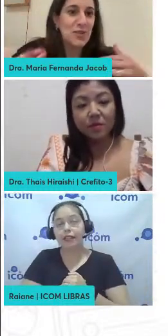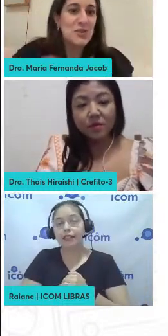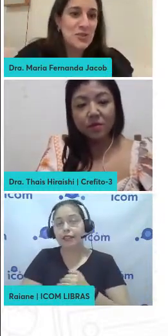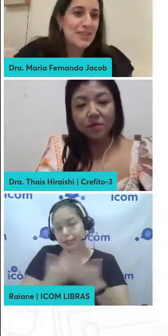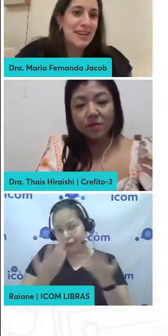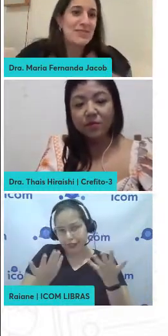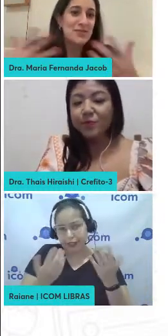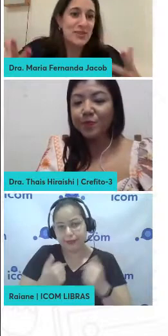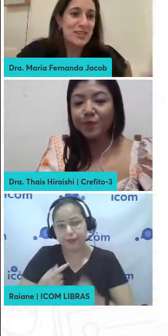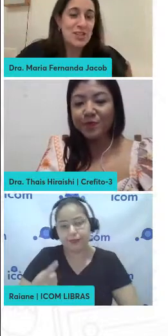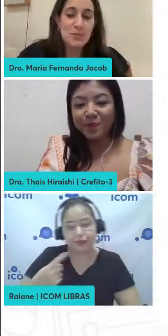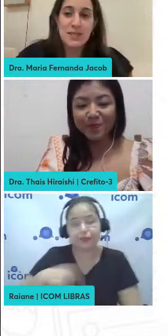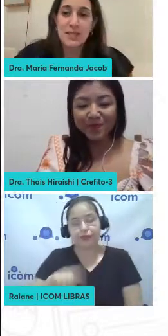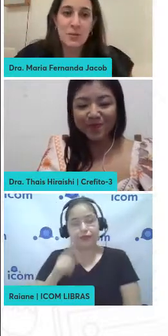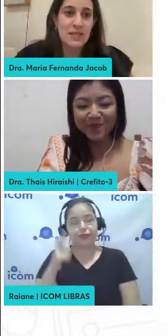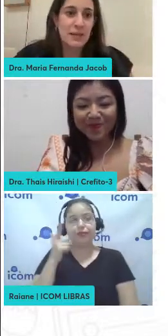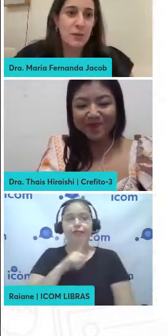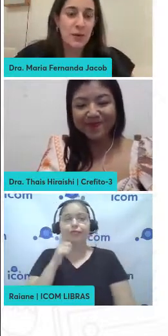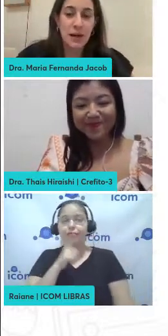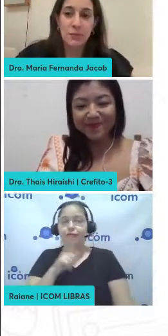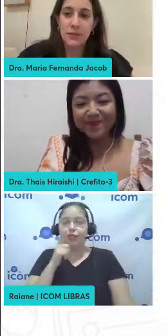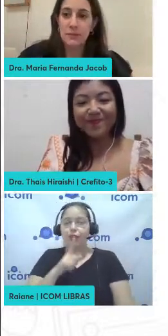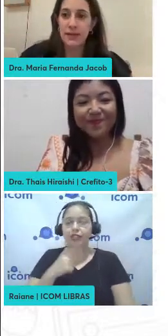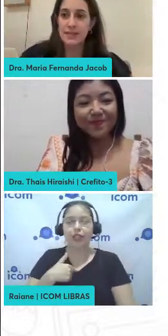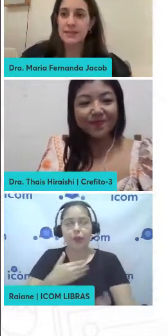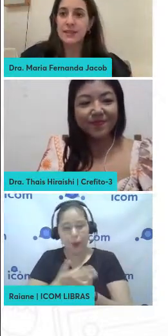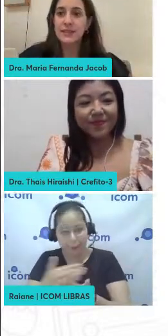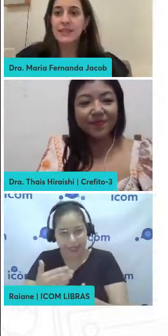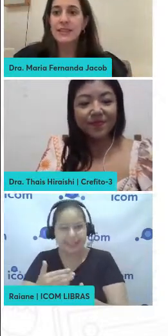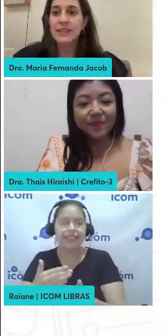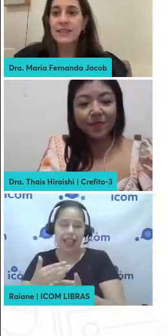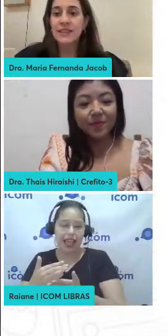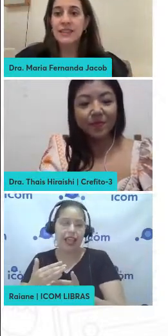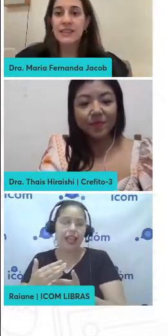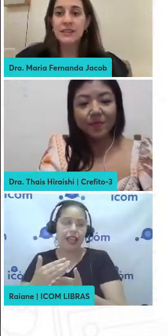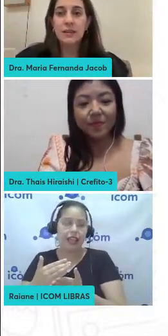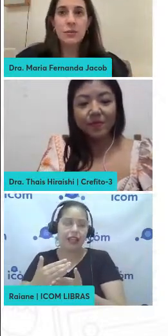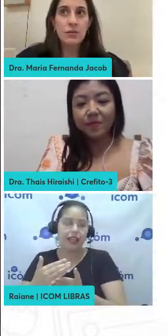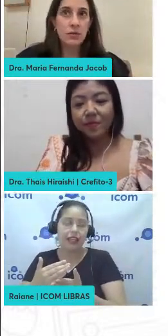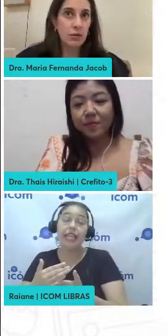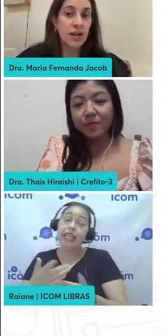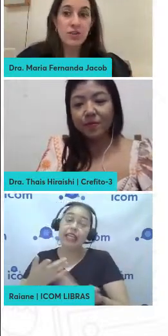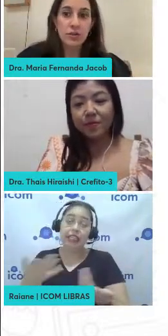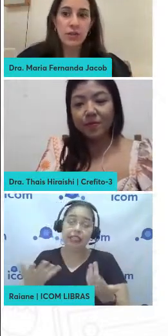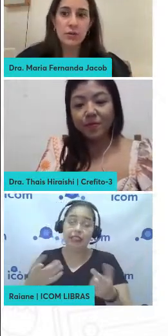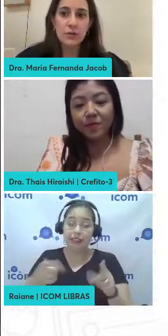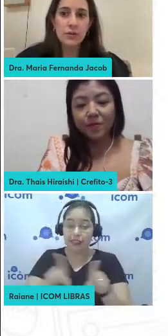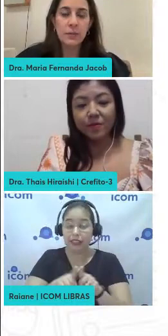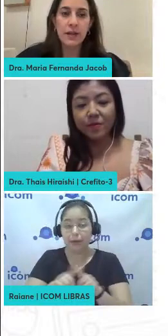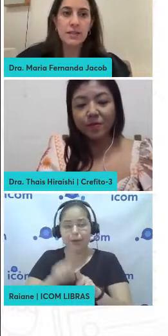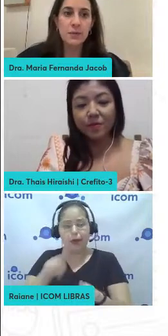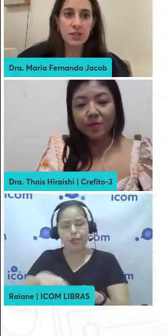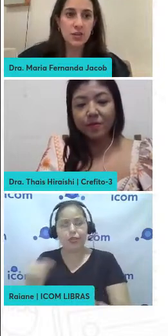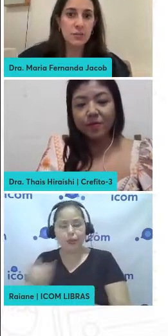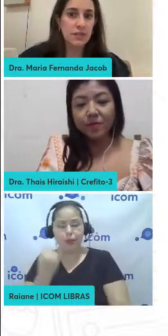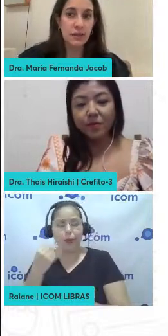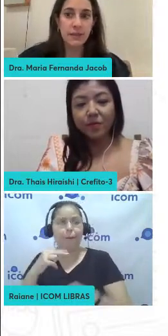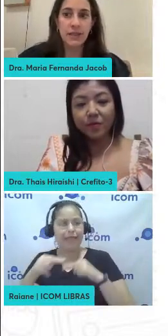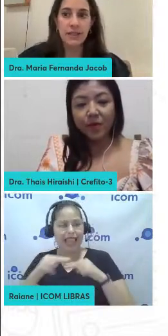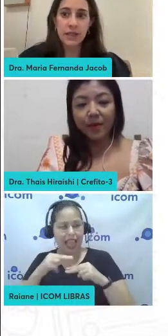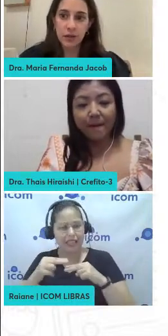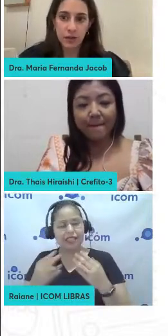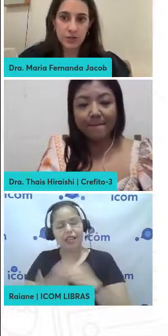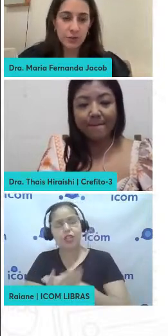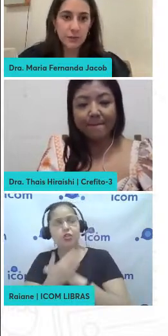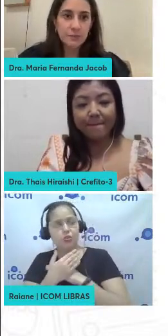enfim, os nossos ganhos, o que a gente precisa começar a colocar a mão na massa. E então eu acho que o recurso do Pilates para a gente começar a